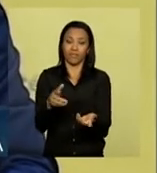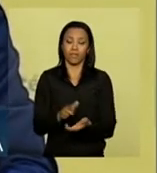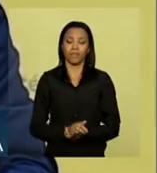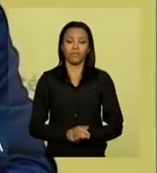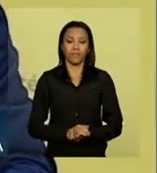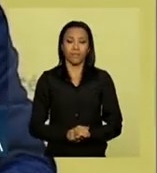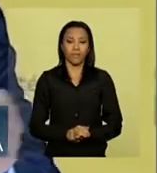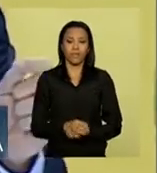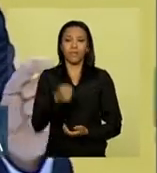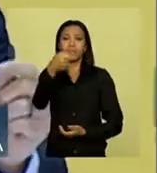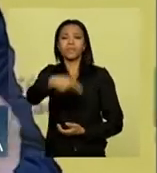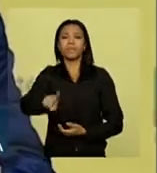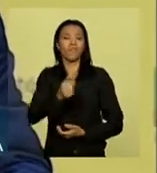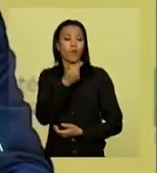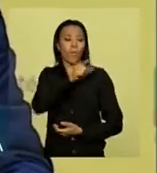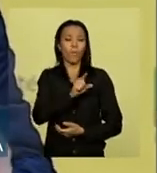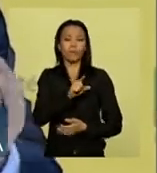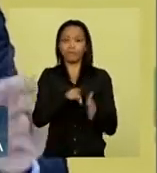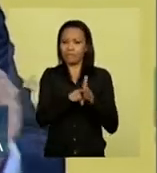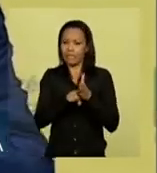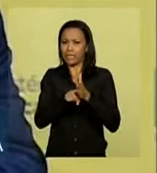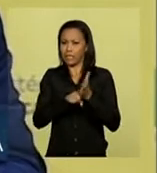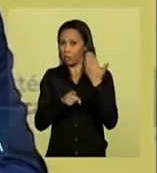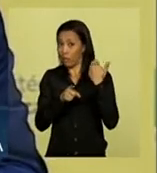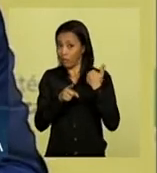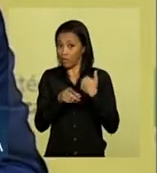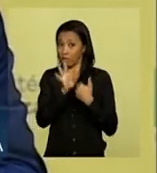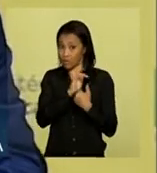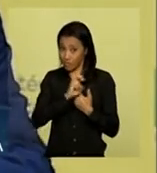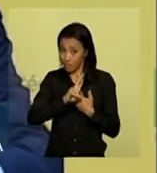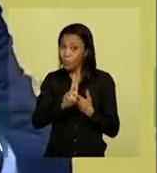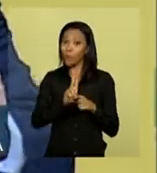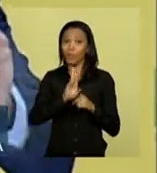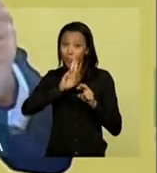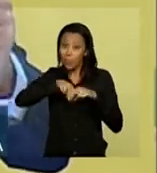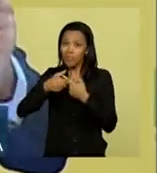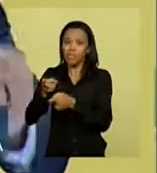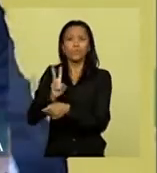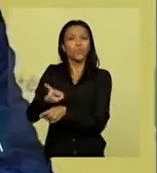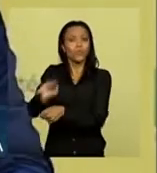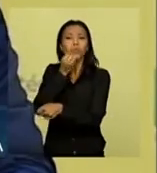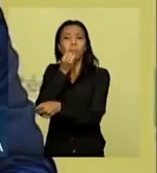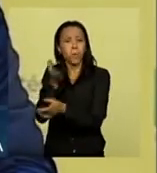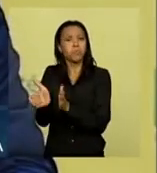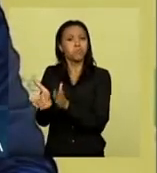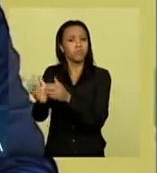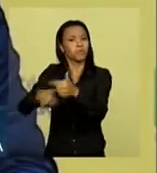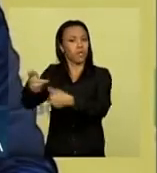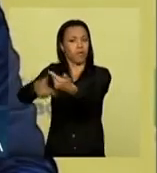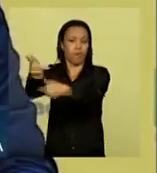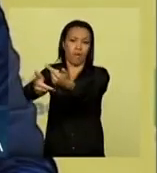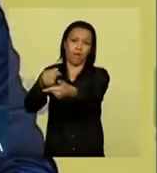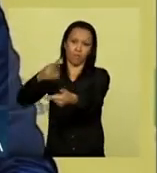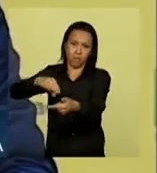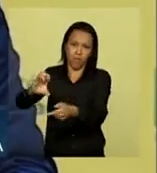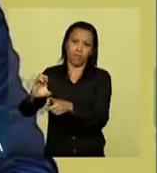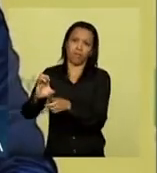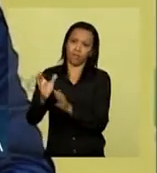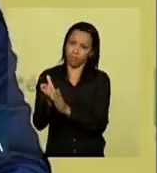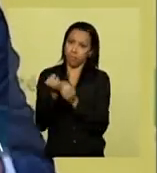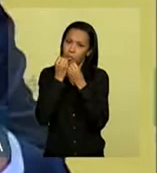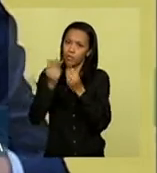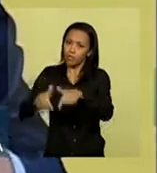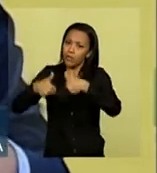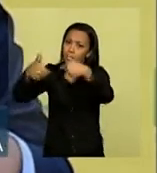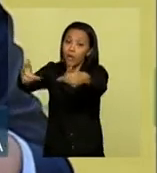uma de uma de uma fiscalização como eles fizeram no passado pela eficiência do sistema e fizeram elogio público a gestão do MEC nesse